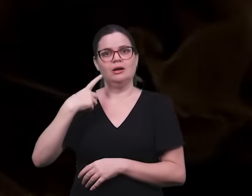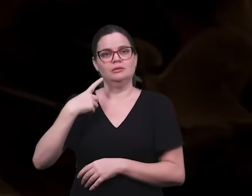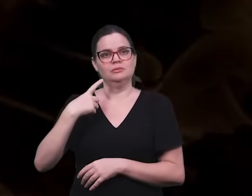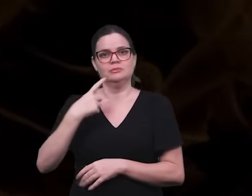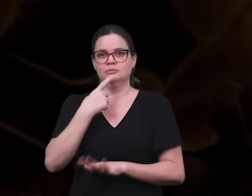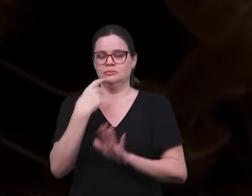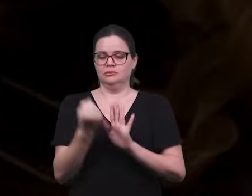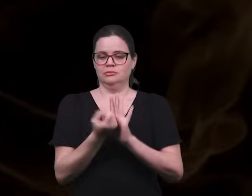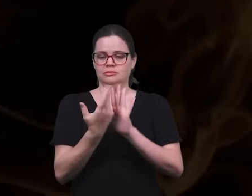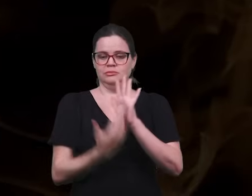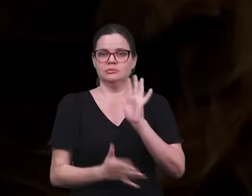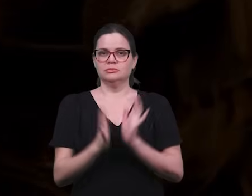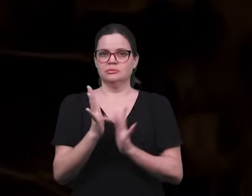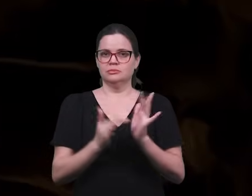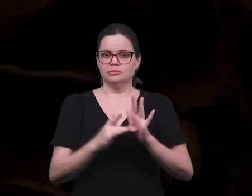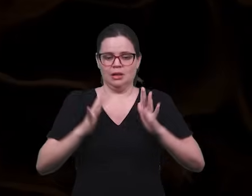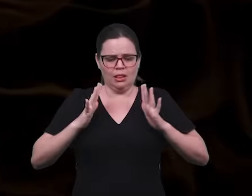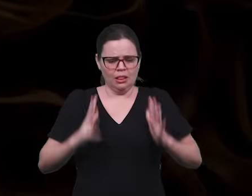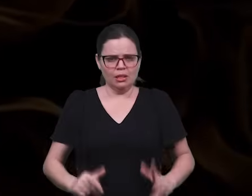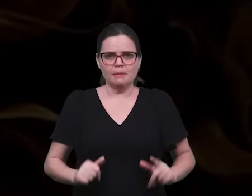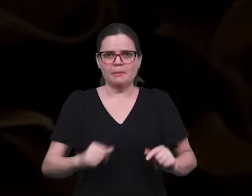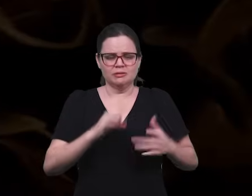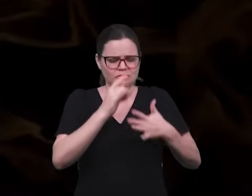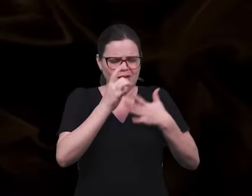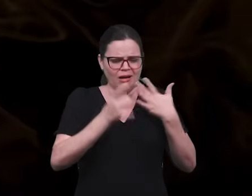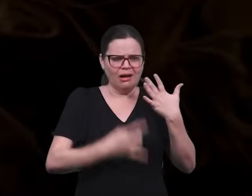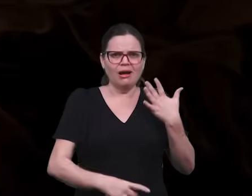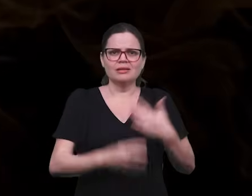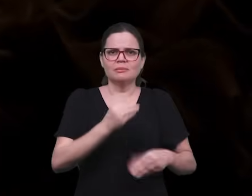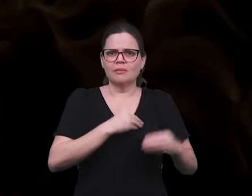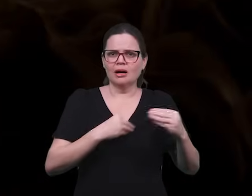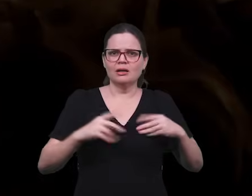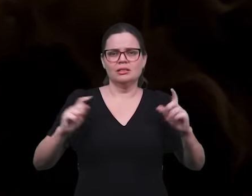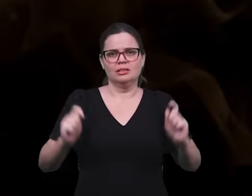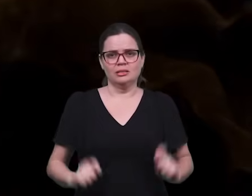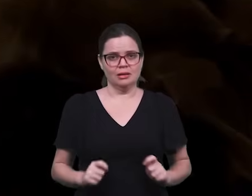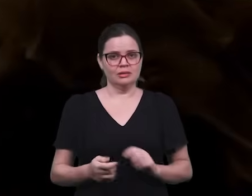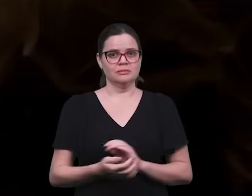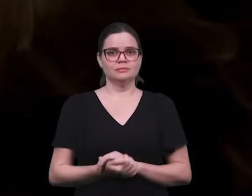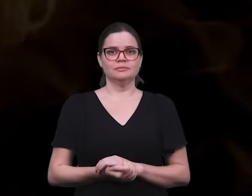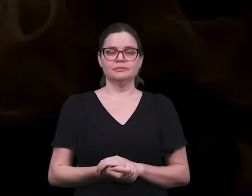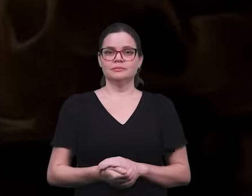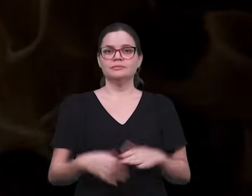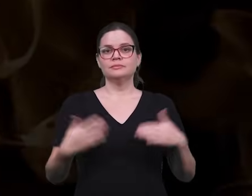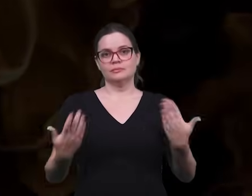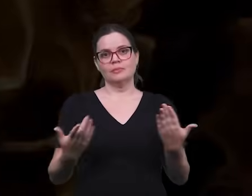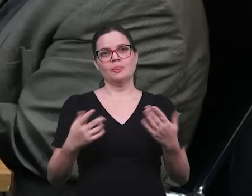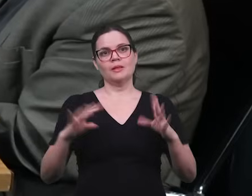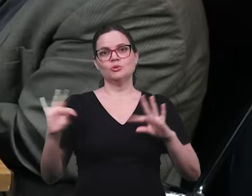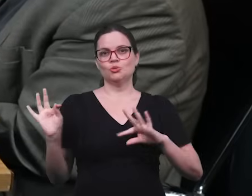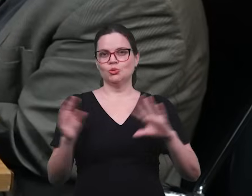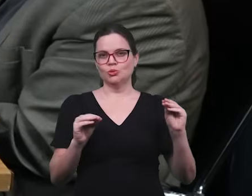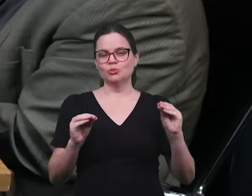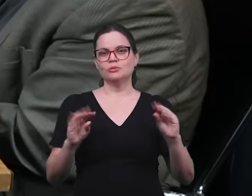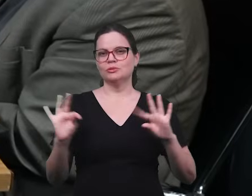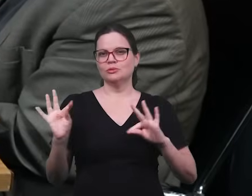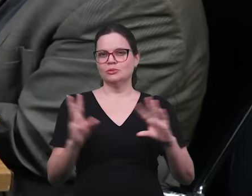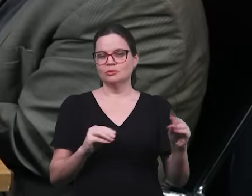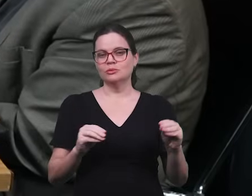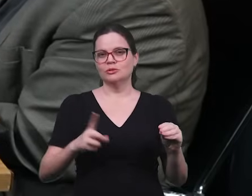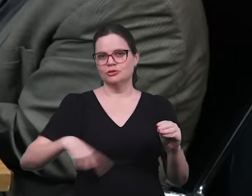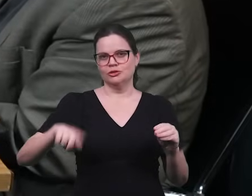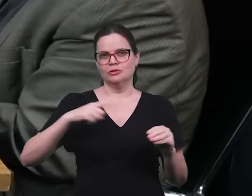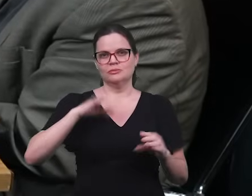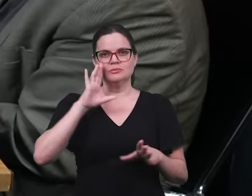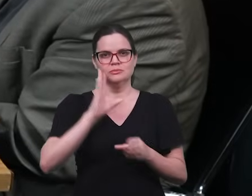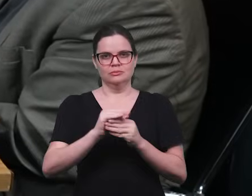o sangue de Jesus nos purifica de todo o pecado. Então, essa palavra que foi falada agora para